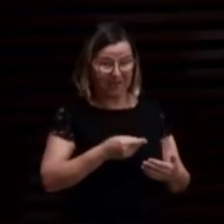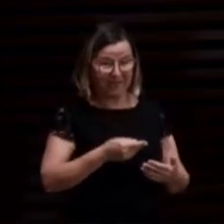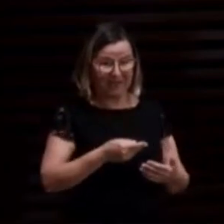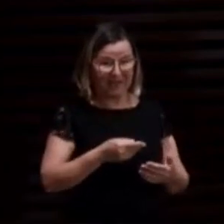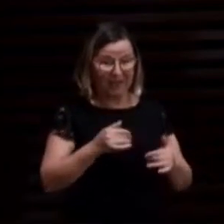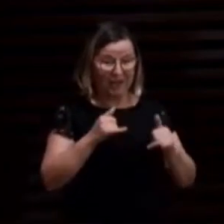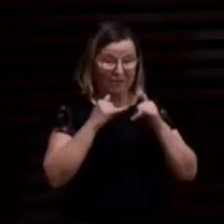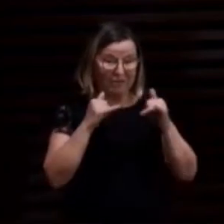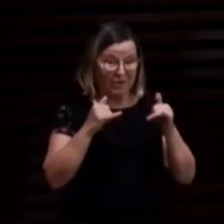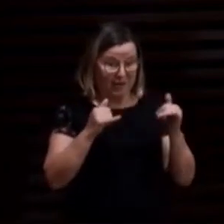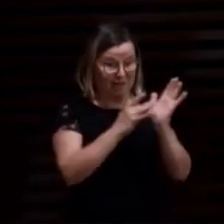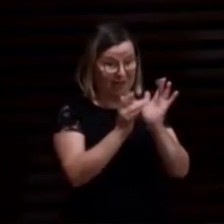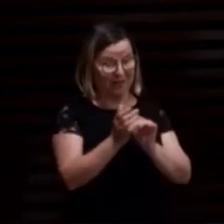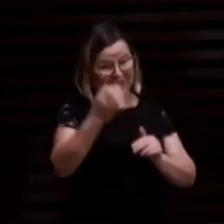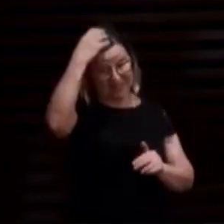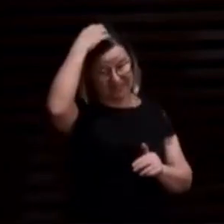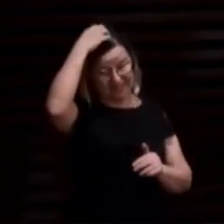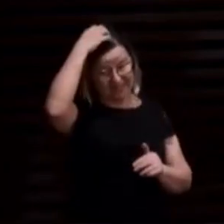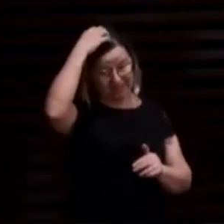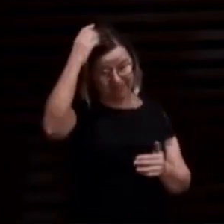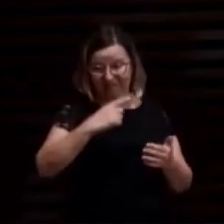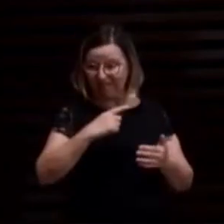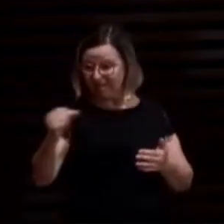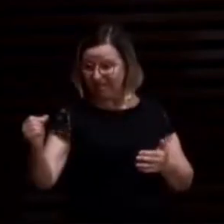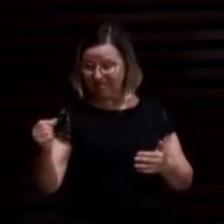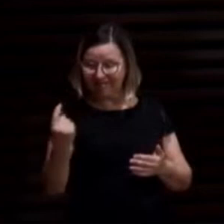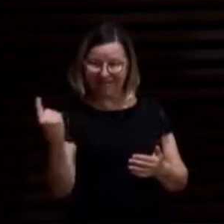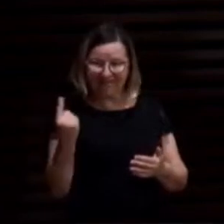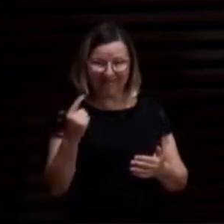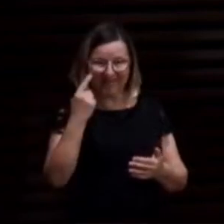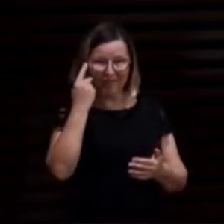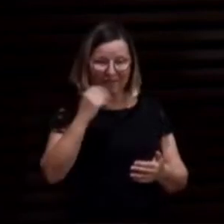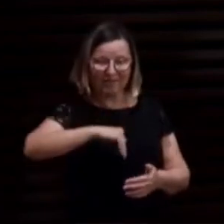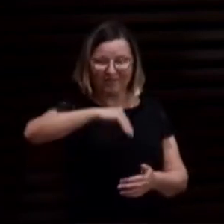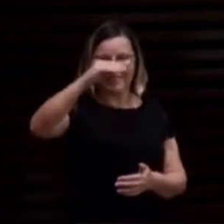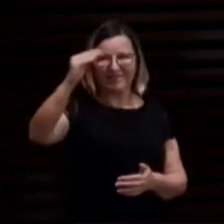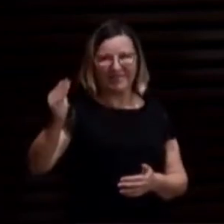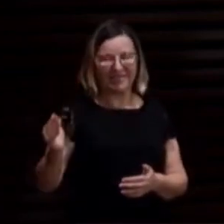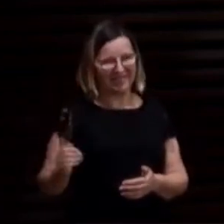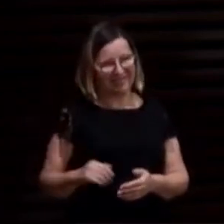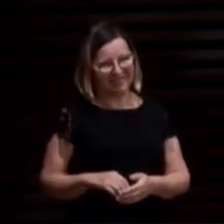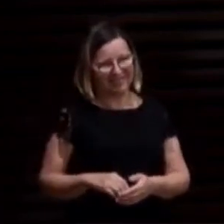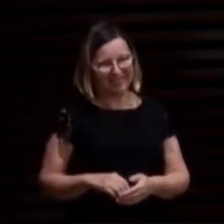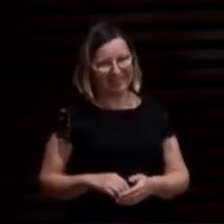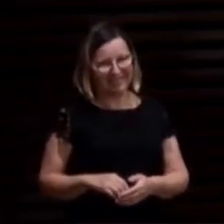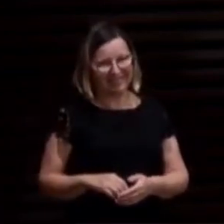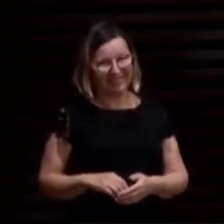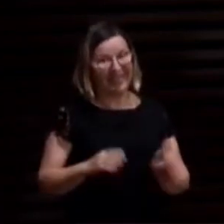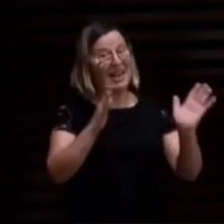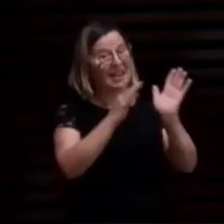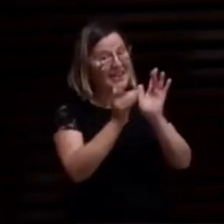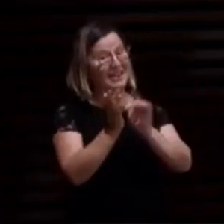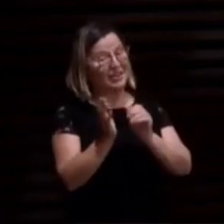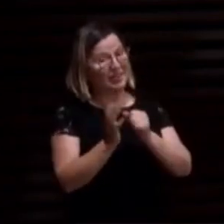rei, retirou-se novamente, sozinho, para o monte. Naquela hora ele se escondeu,